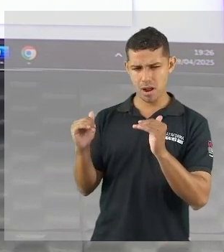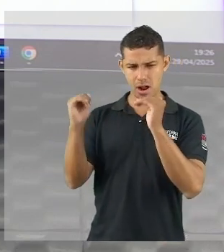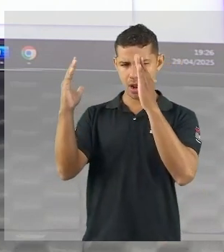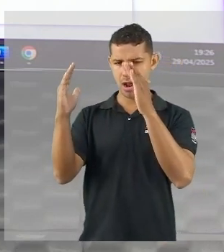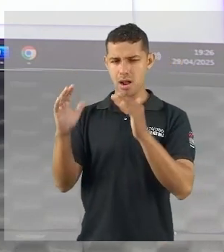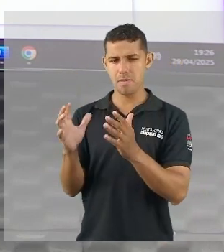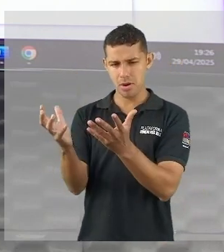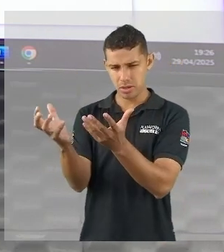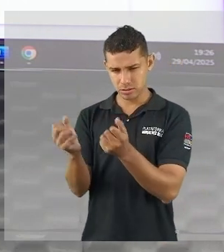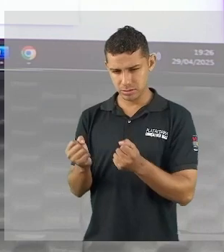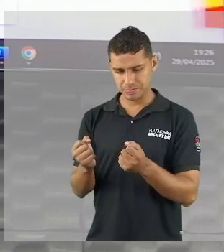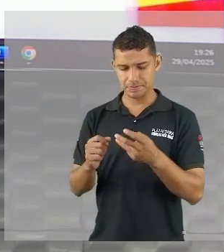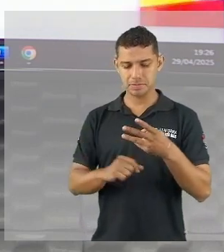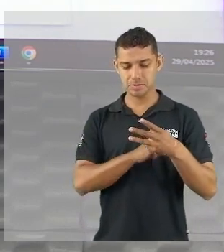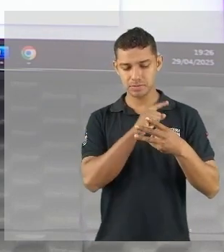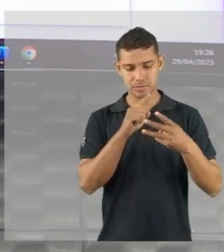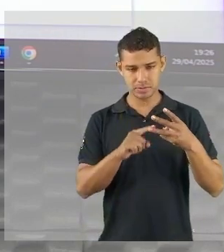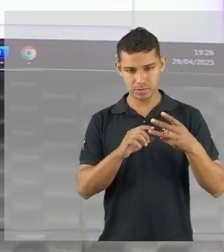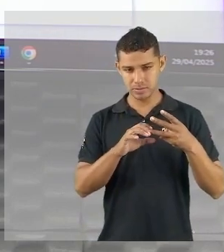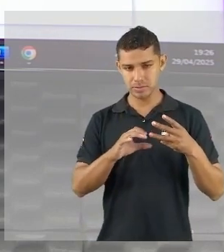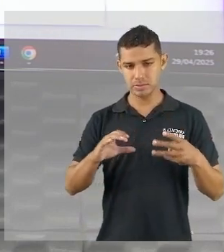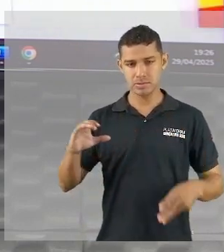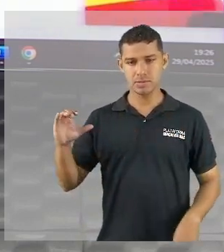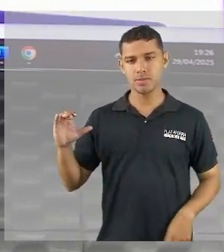e moldagem.